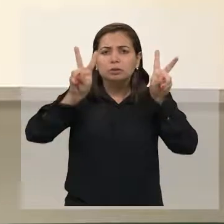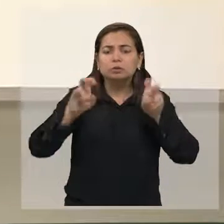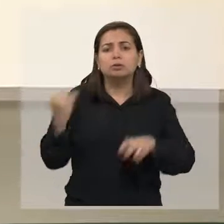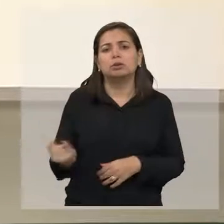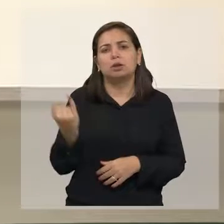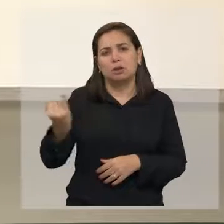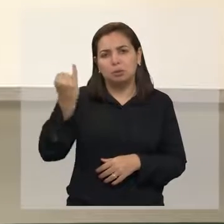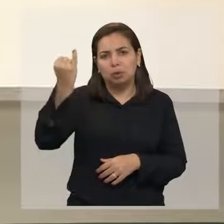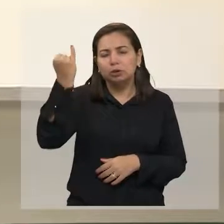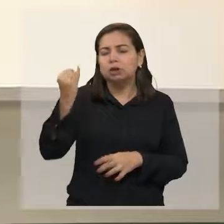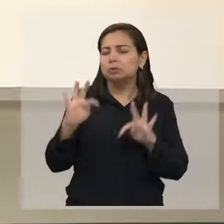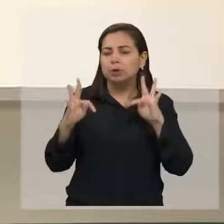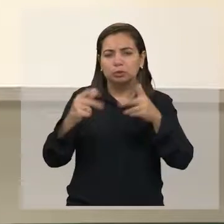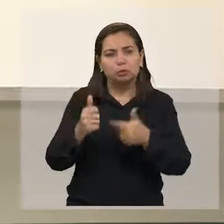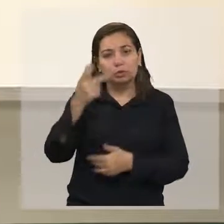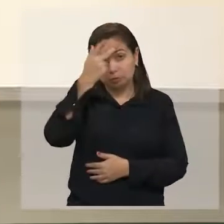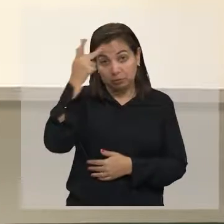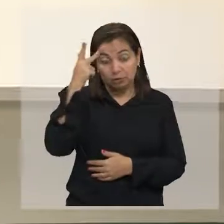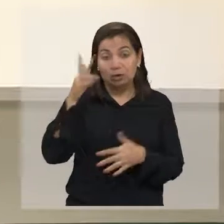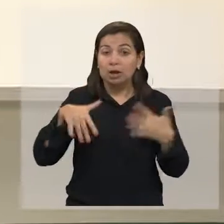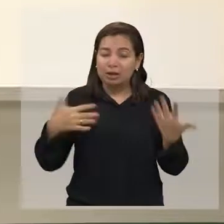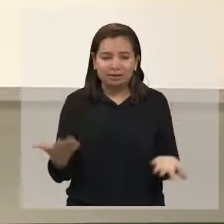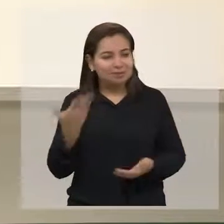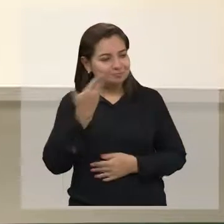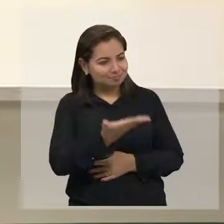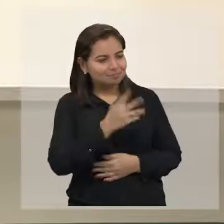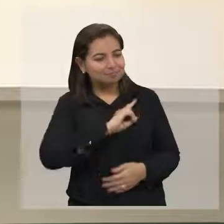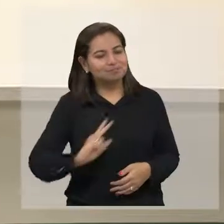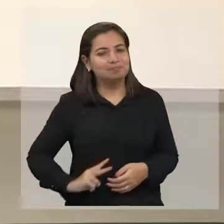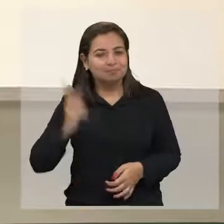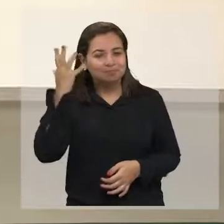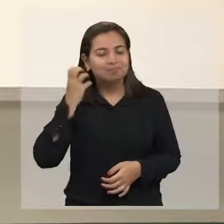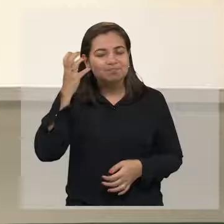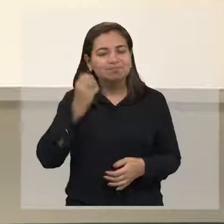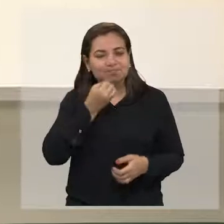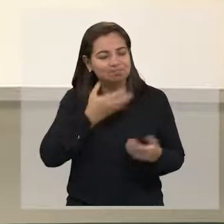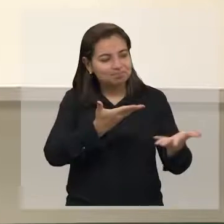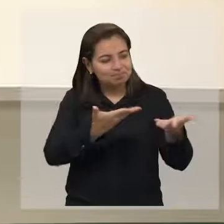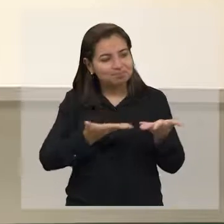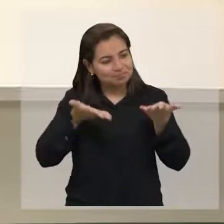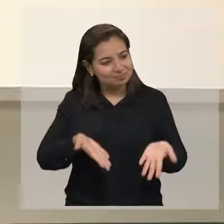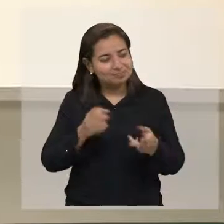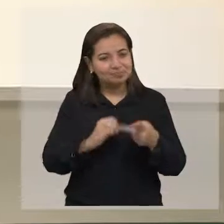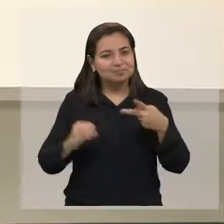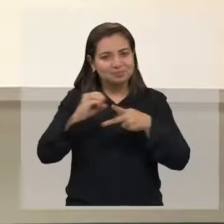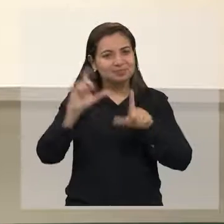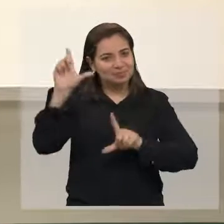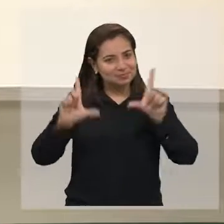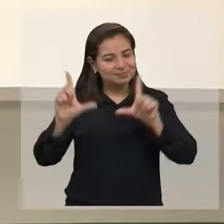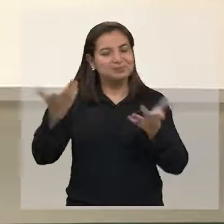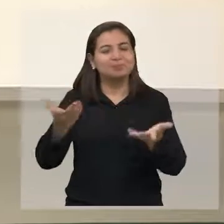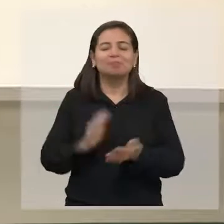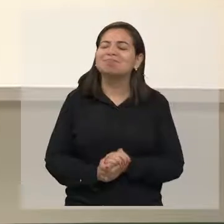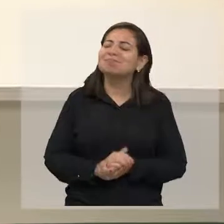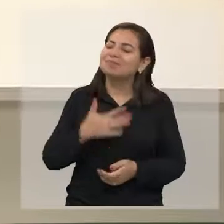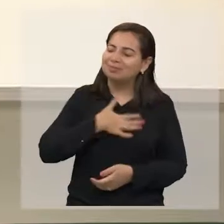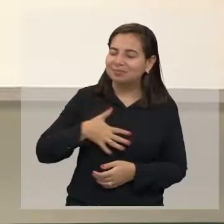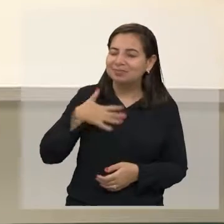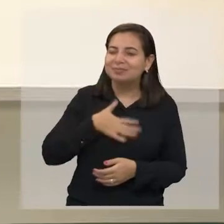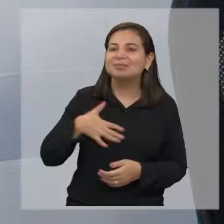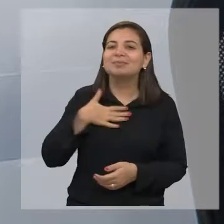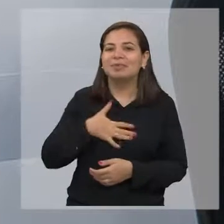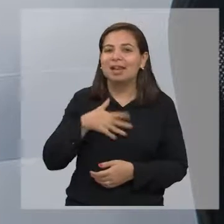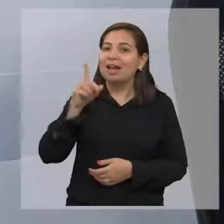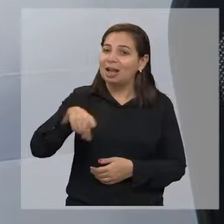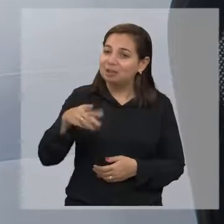relevantes para a coletividade. Olá, vereador Evaldo Lima, é uma honra recebê-lo aqui no programa. Paulo Sérgio, é uma alegria grande. Eu acho que esse é um espaço